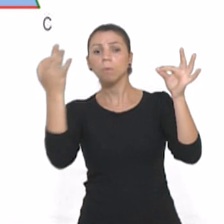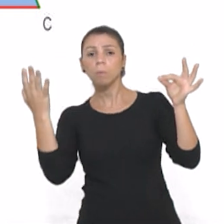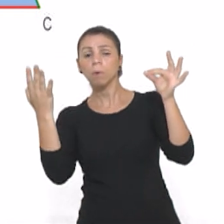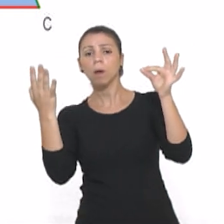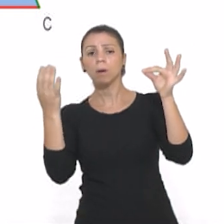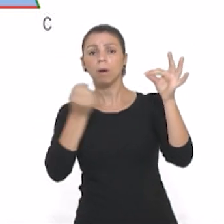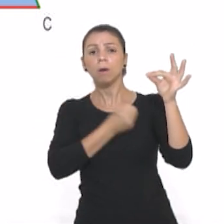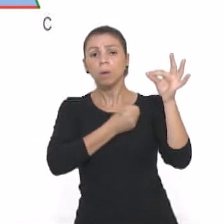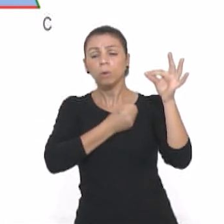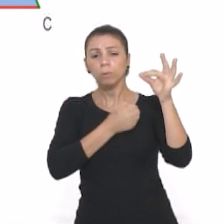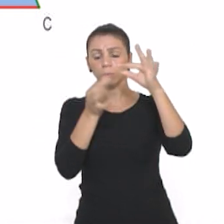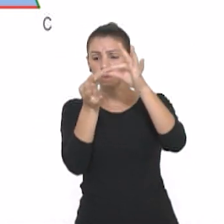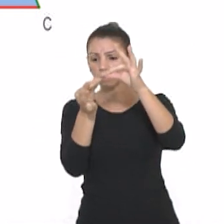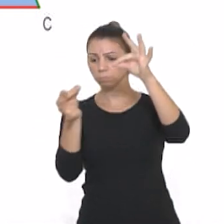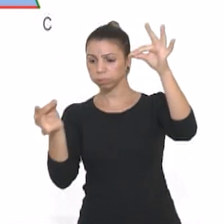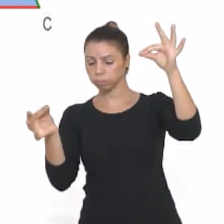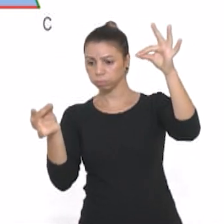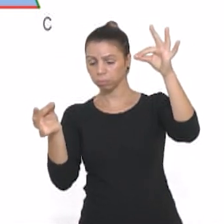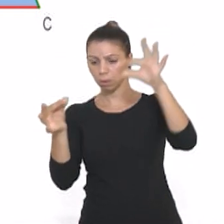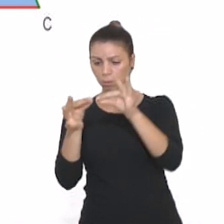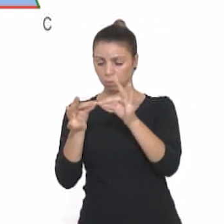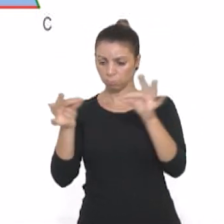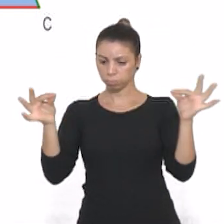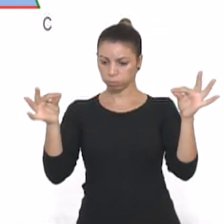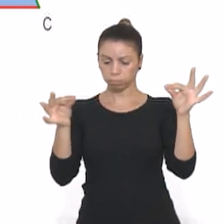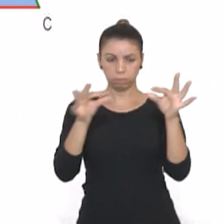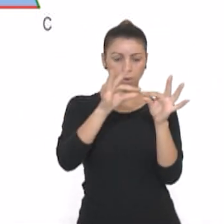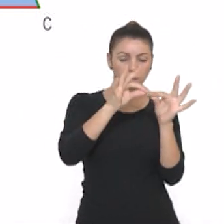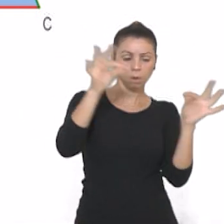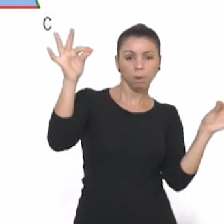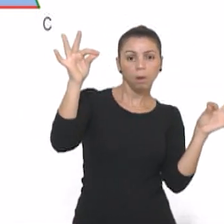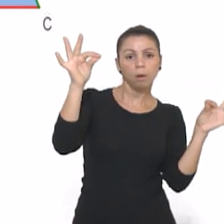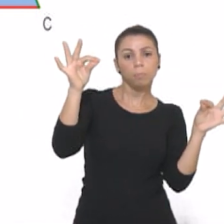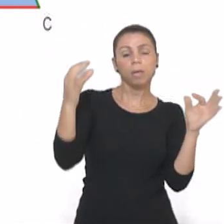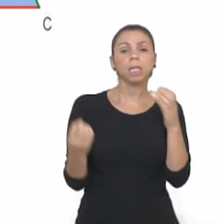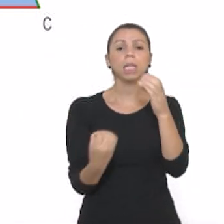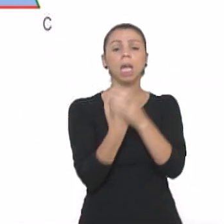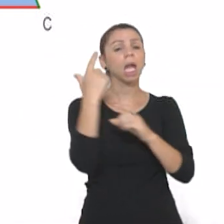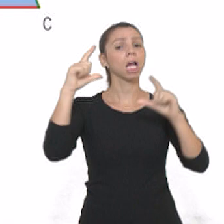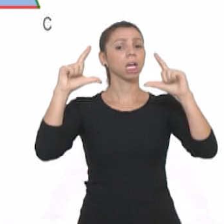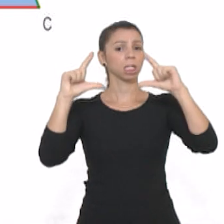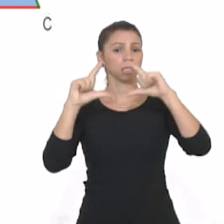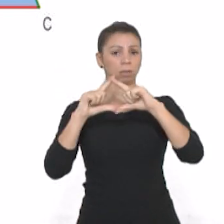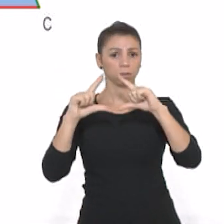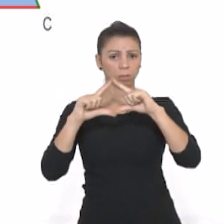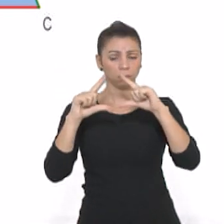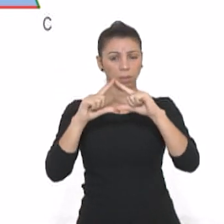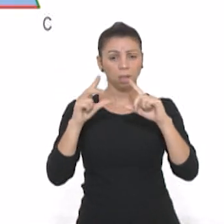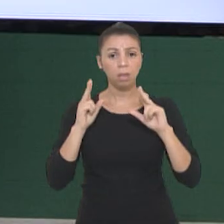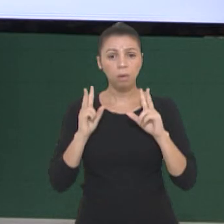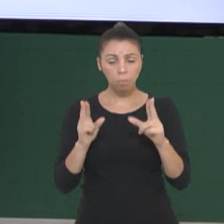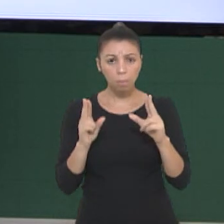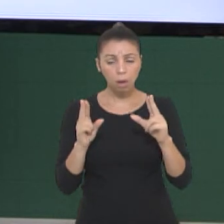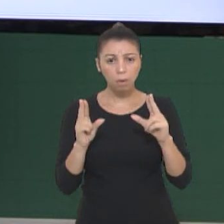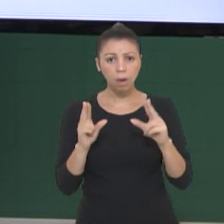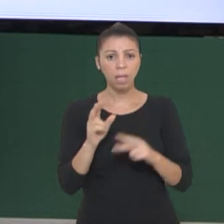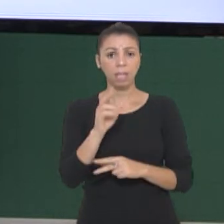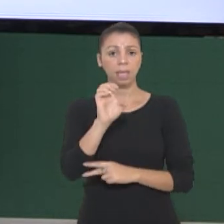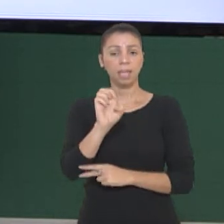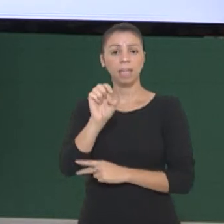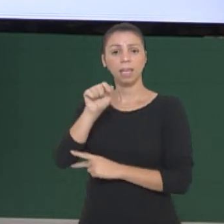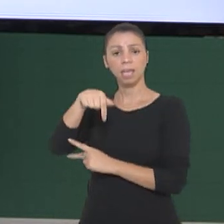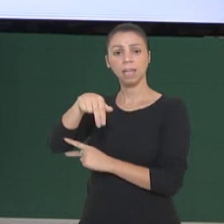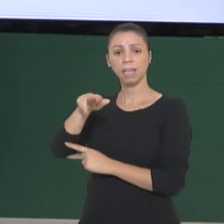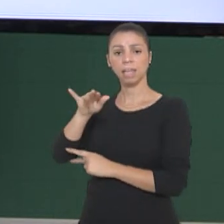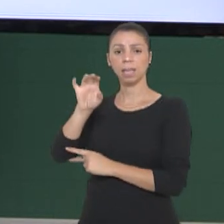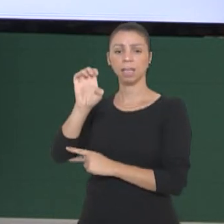seus lados para que ele seja realmente um triângulo. Equilátero com todos os lados iguais, isósceles